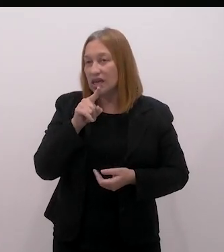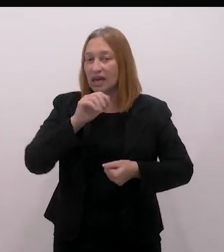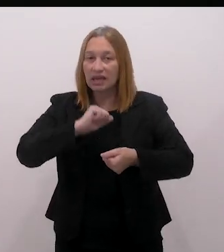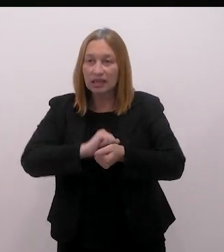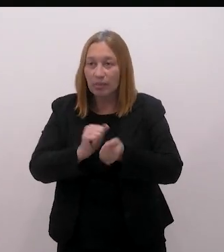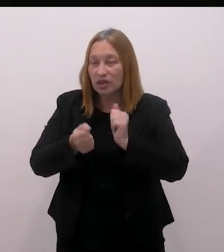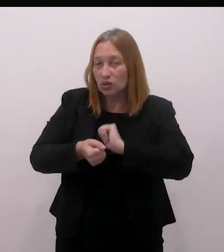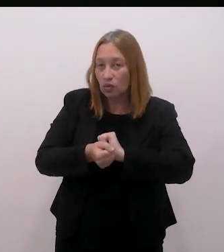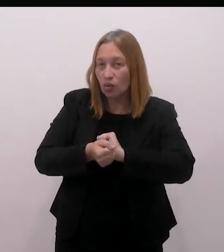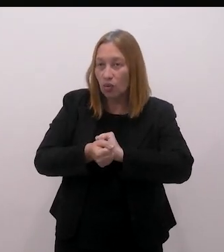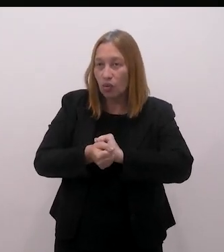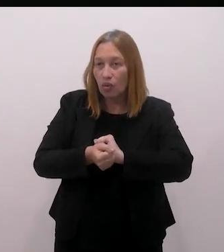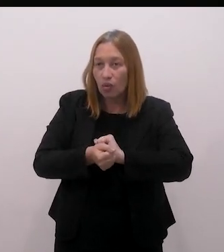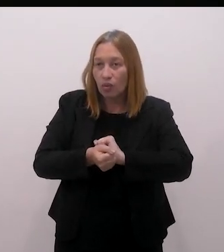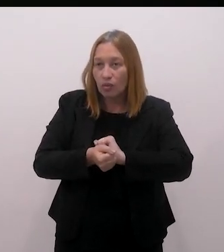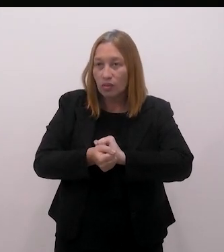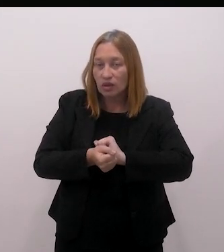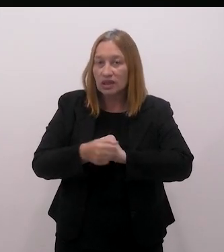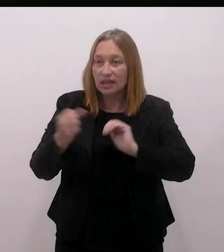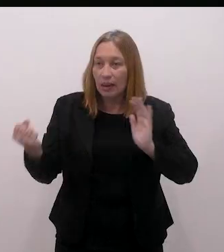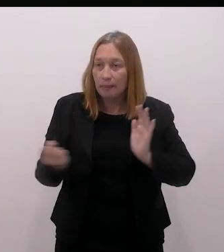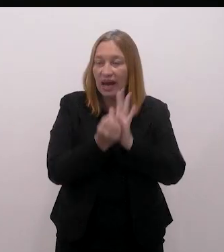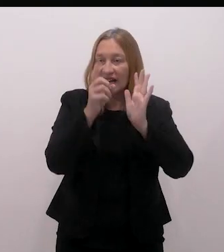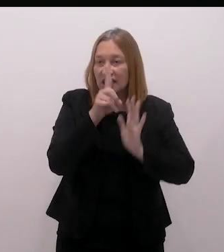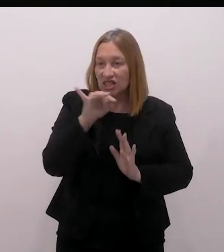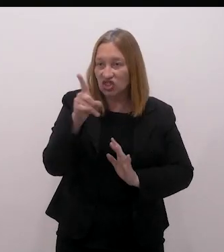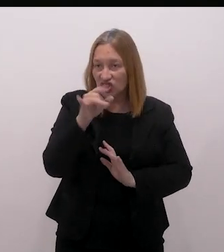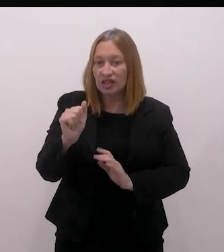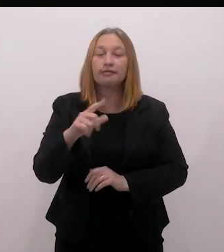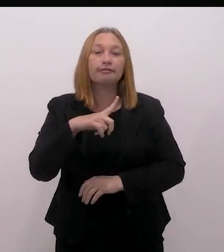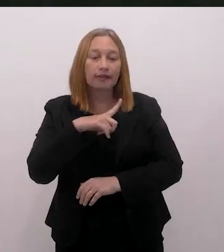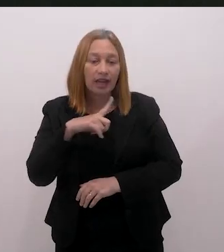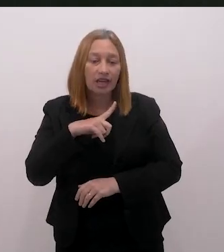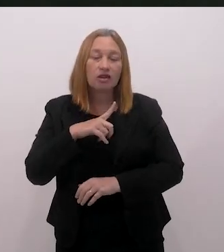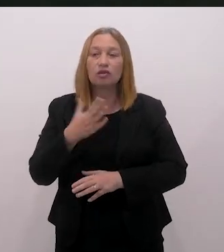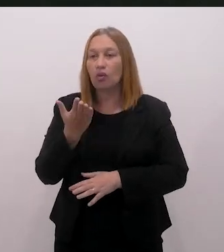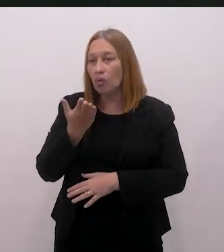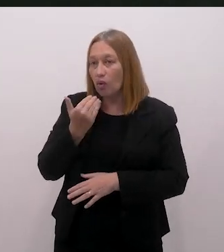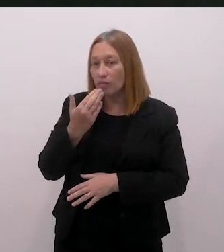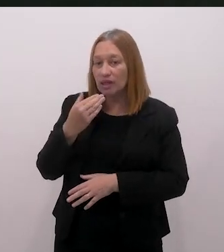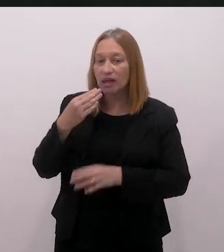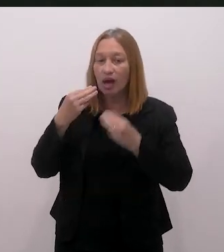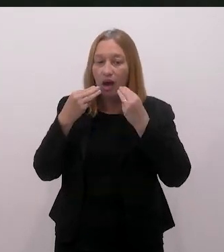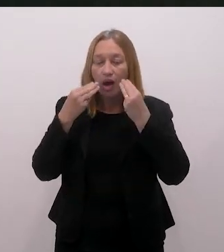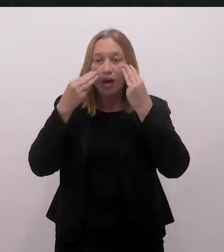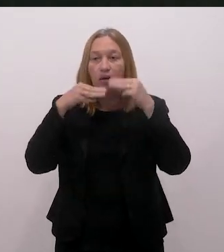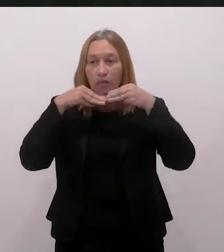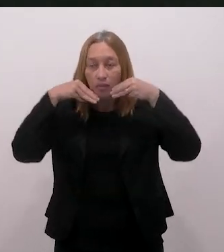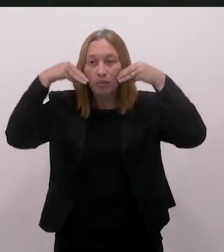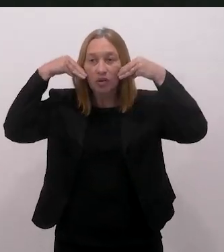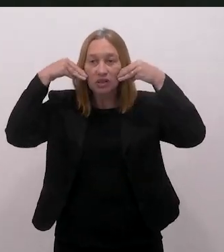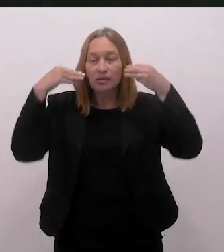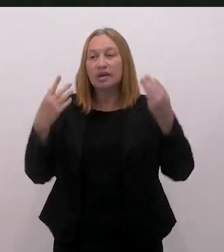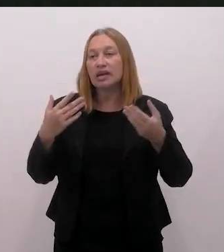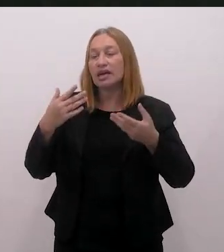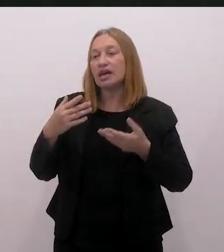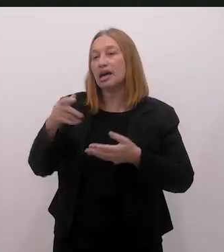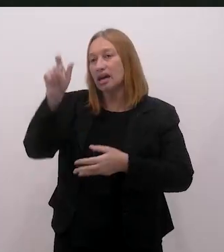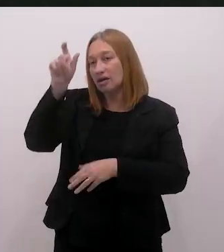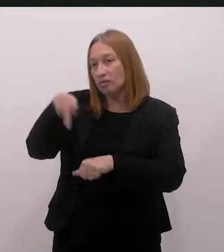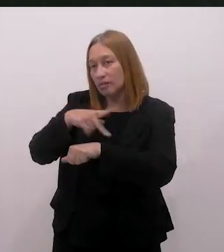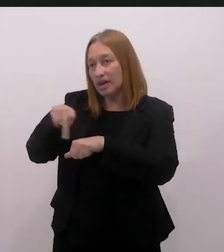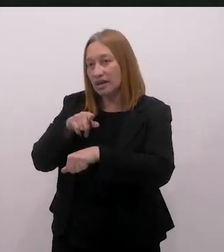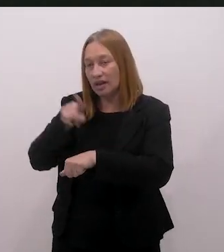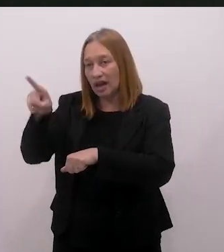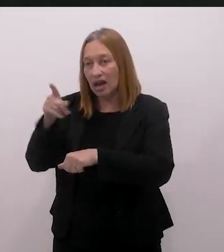você caracterizou, que tem a tua cara, a marca da Dida? Tem. Eu tenho um prato em Moçambique, as pessoas